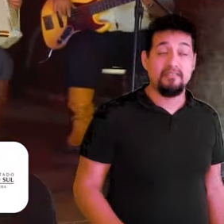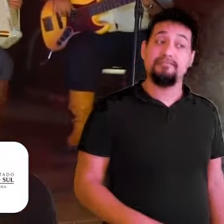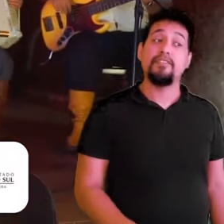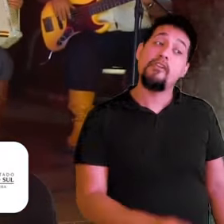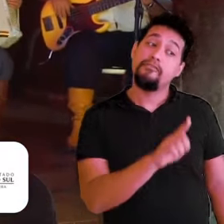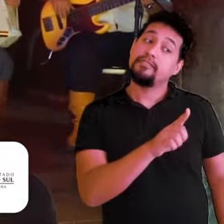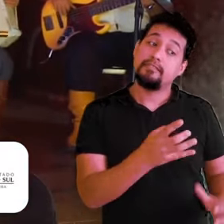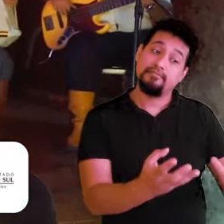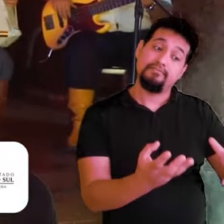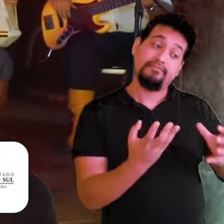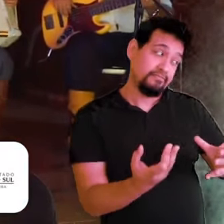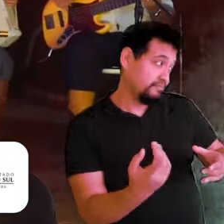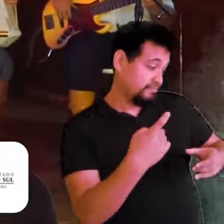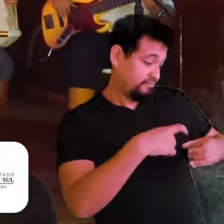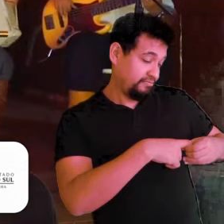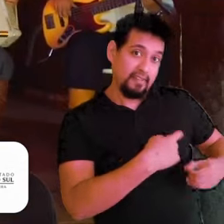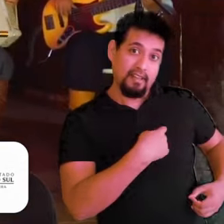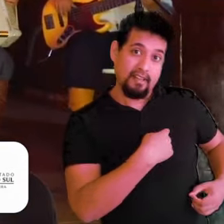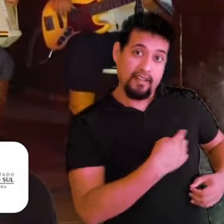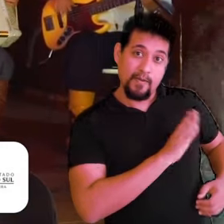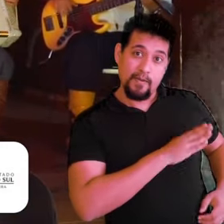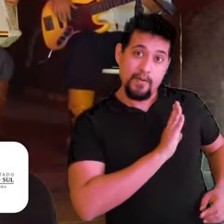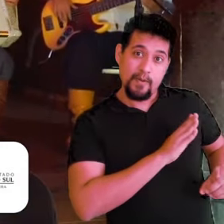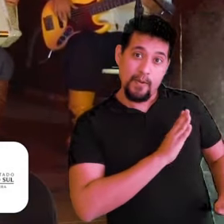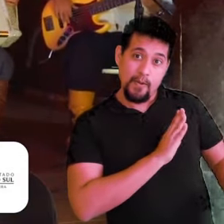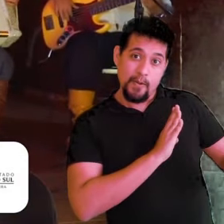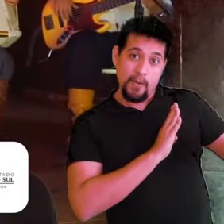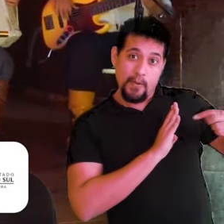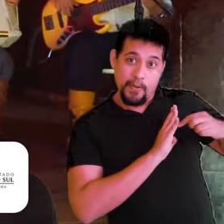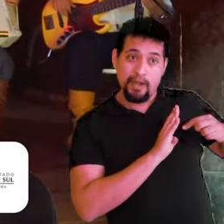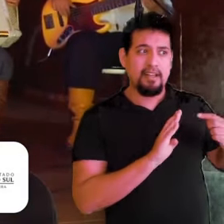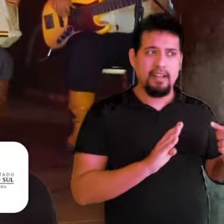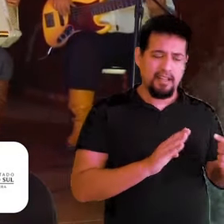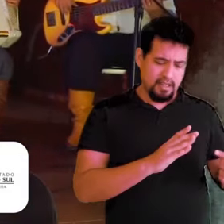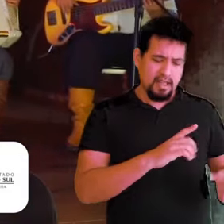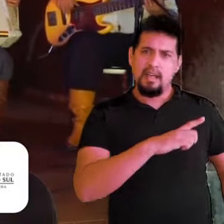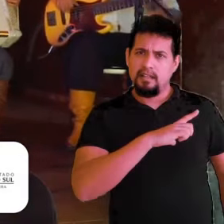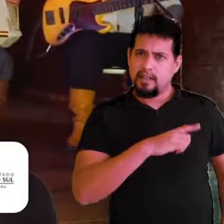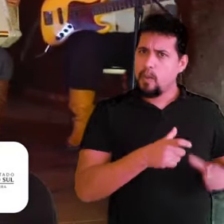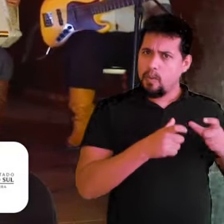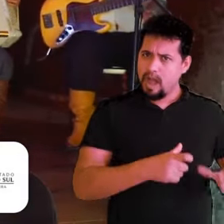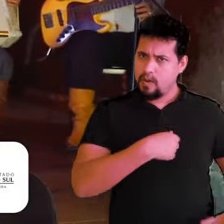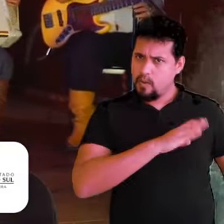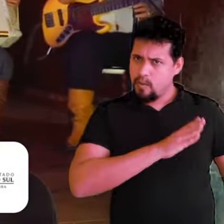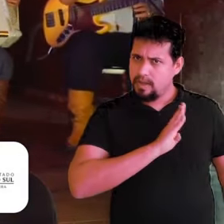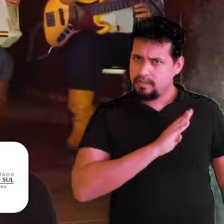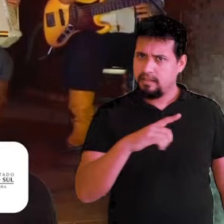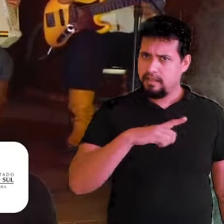quando você quiser voltar, pro coração vou perguntar, ainda existe o